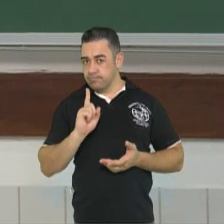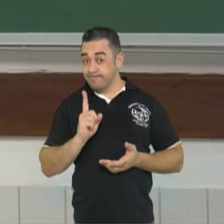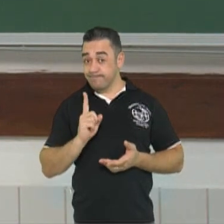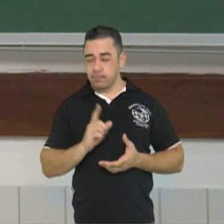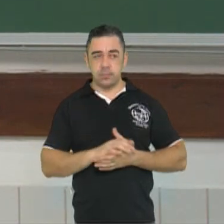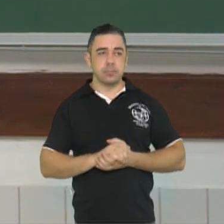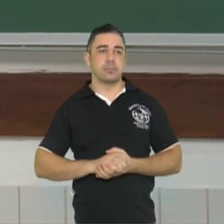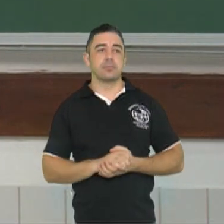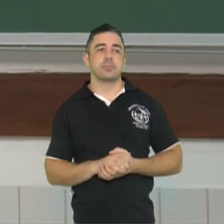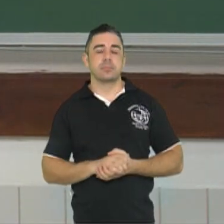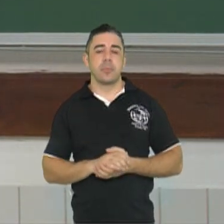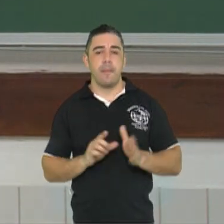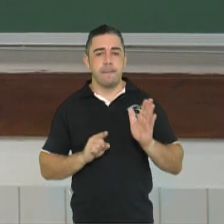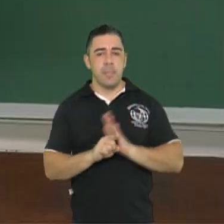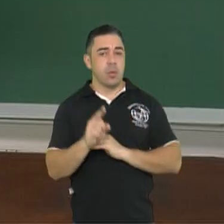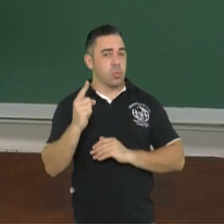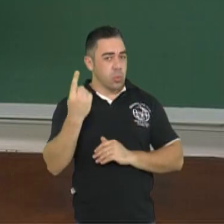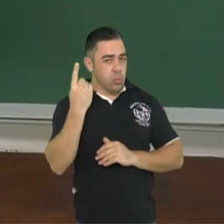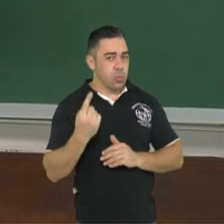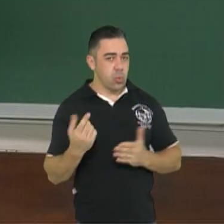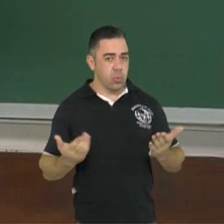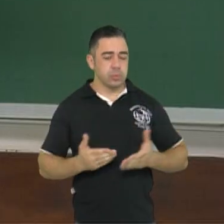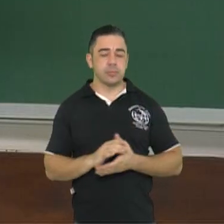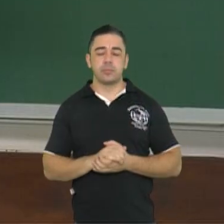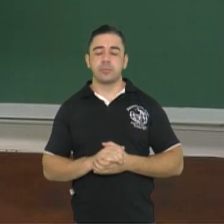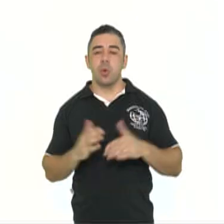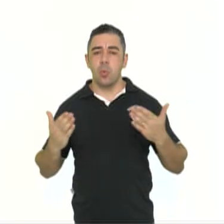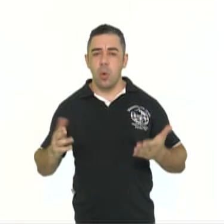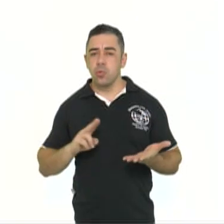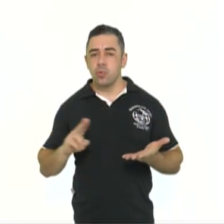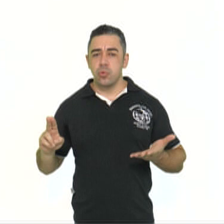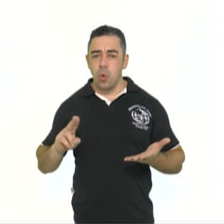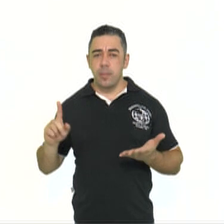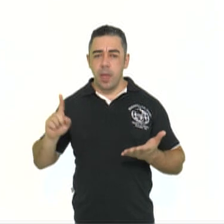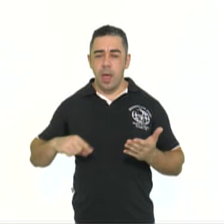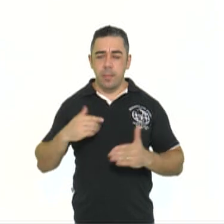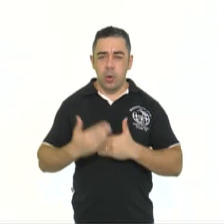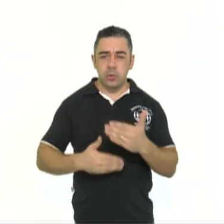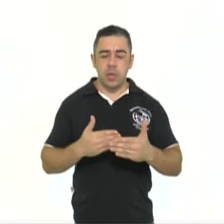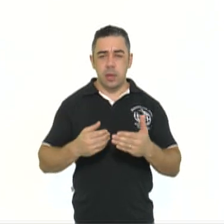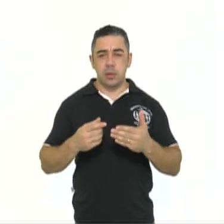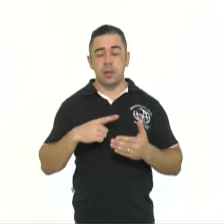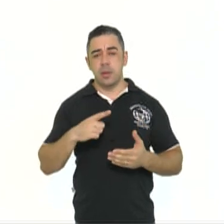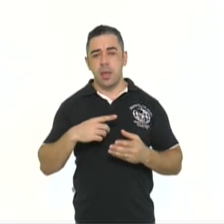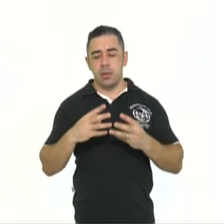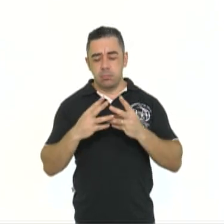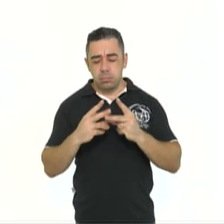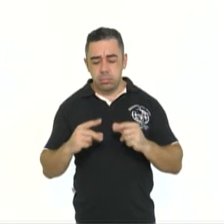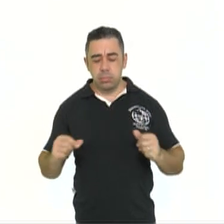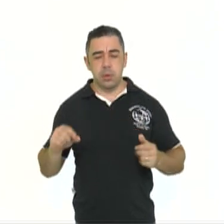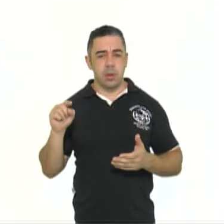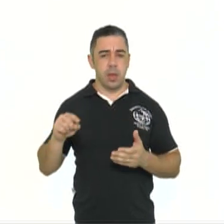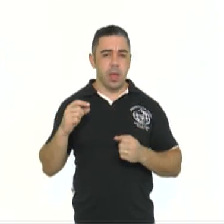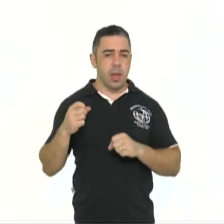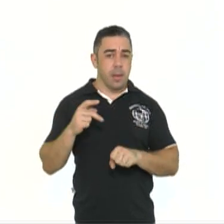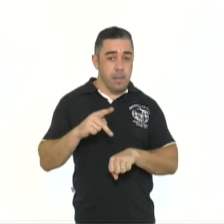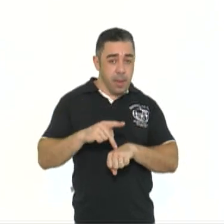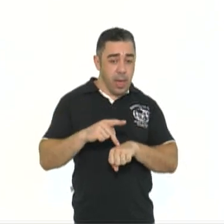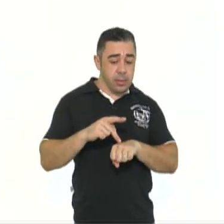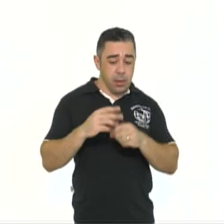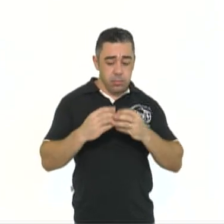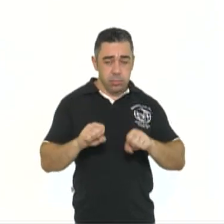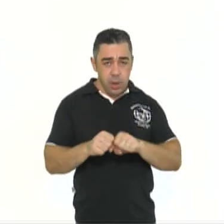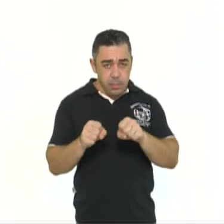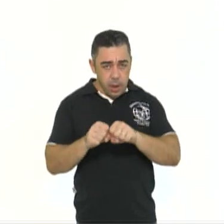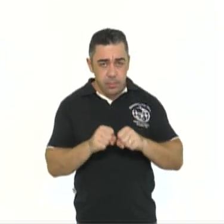só. Primeiro quiz de hoje. Qual o nome dado ao processo de decomposição ou desgaste da rocha-mãe para a